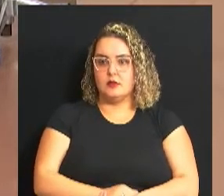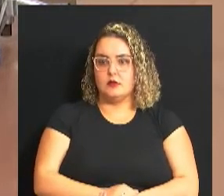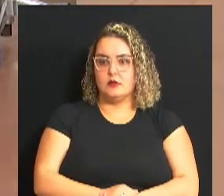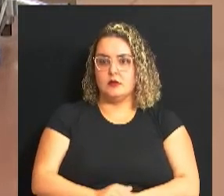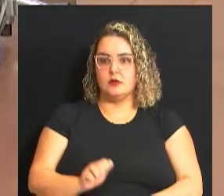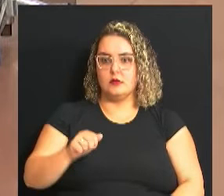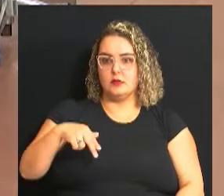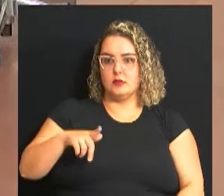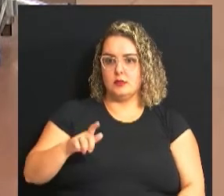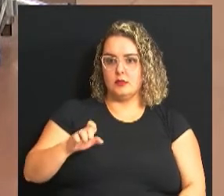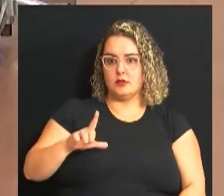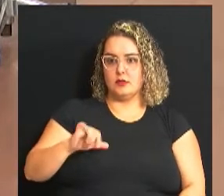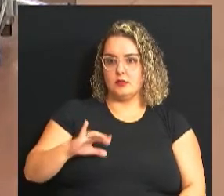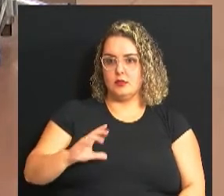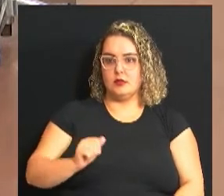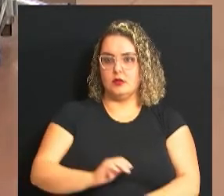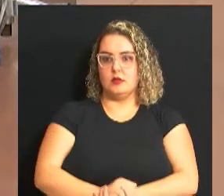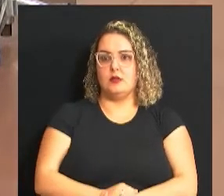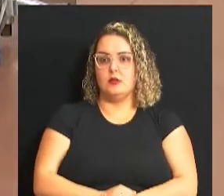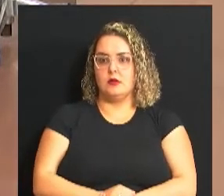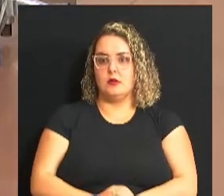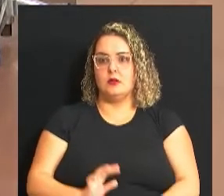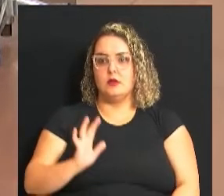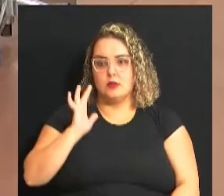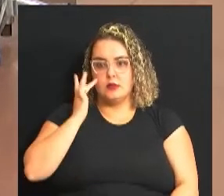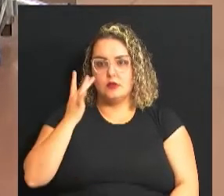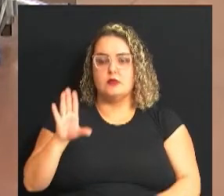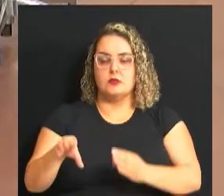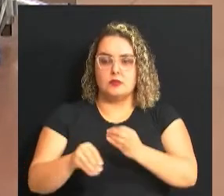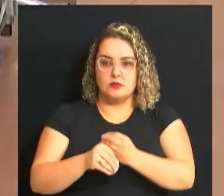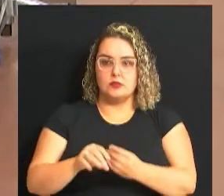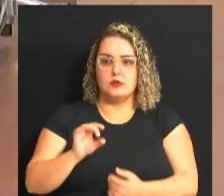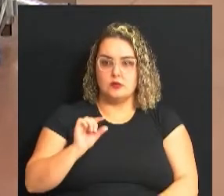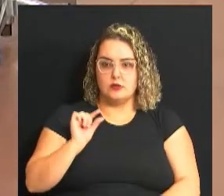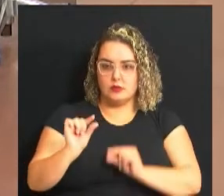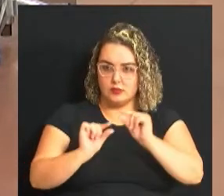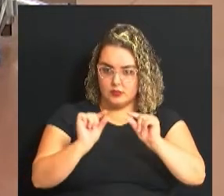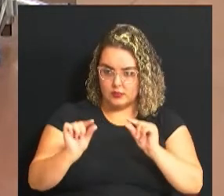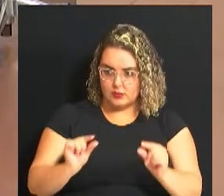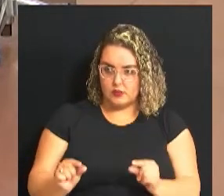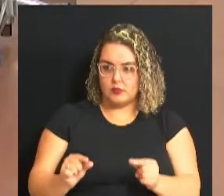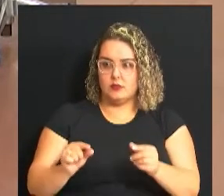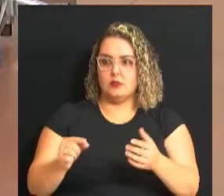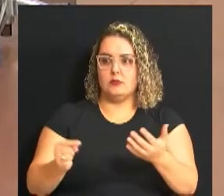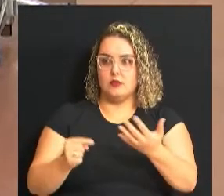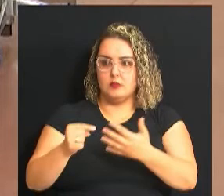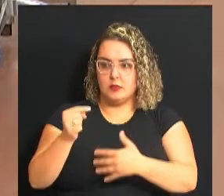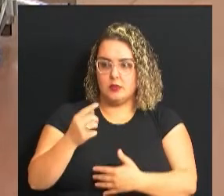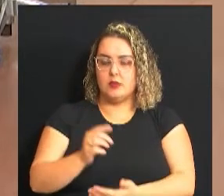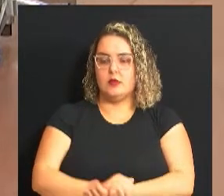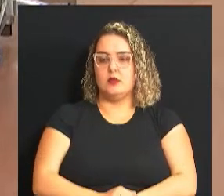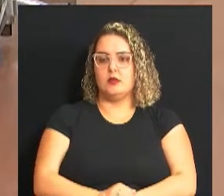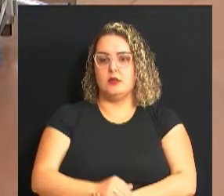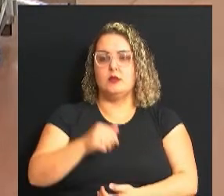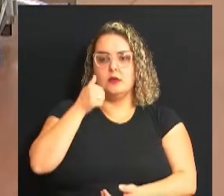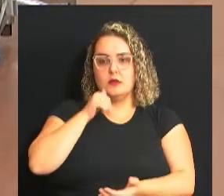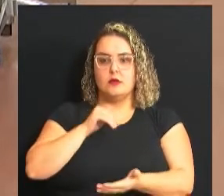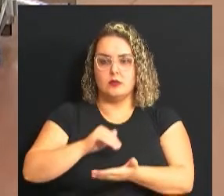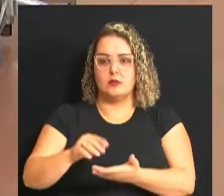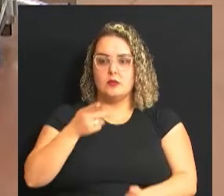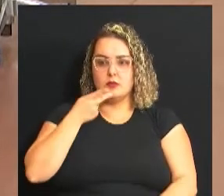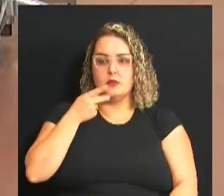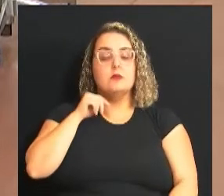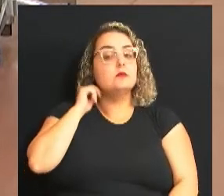não, Angélica, por favor. Eu acho que só acrescentar pequenas questões em relação ao que a secretária